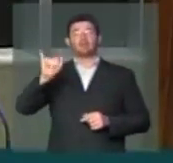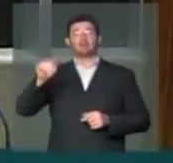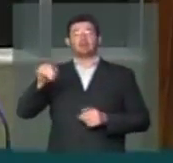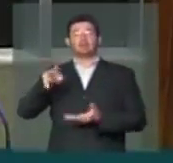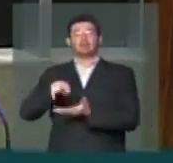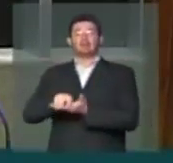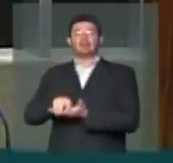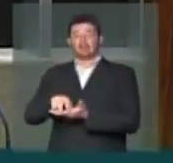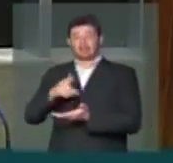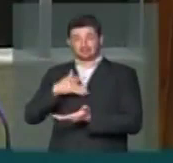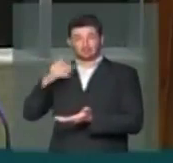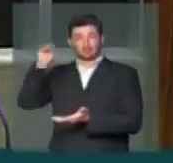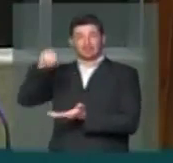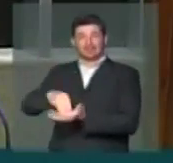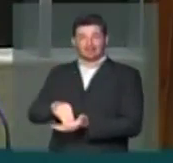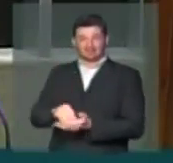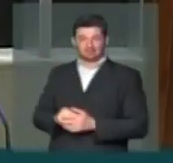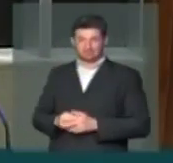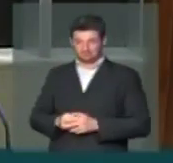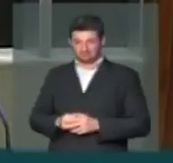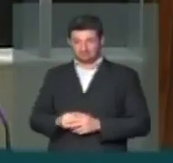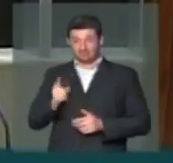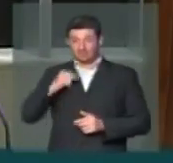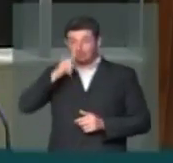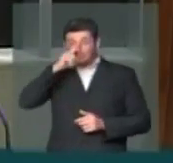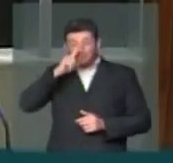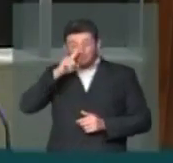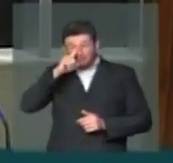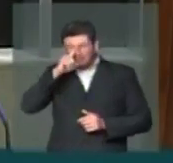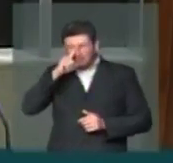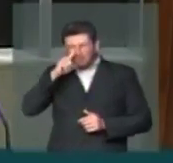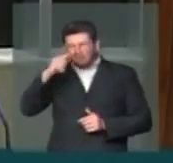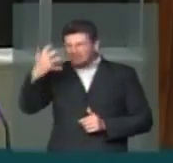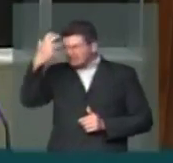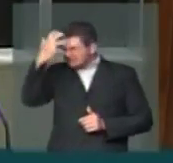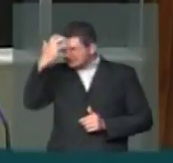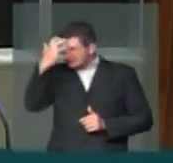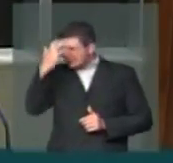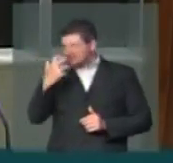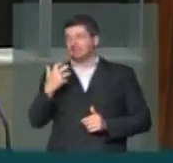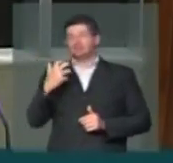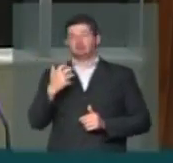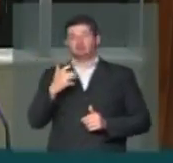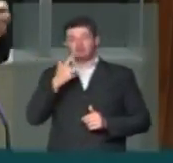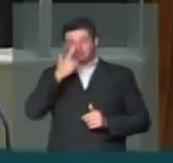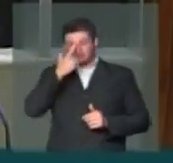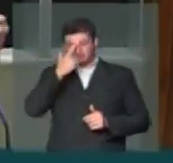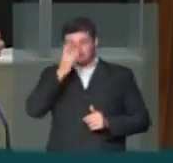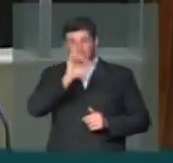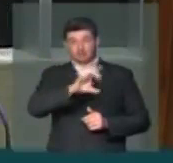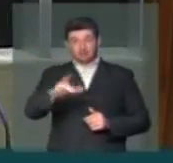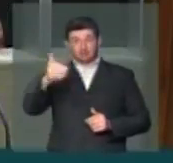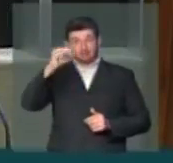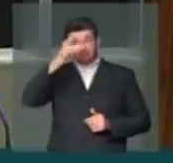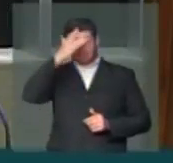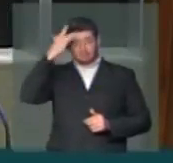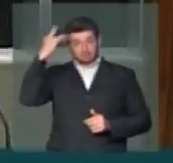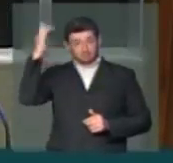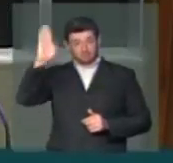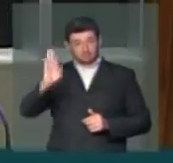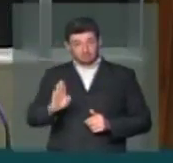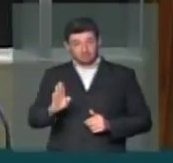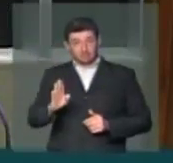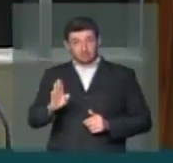É um problema gravíssimo, dramático, tanto mais que de cada 10 brasileiros,